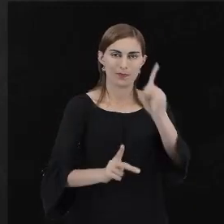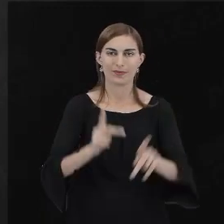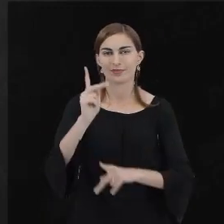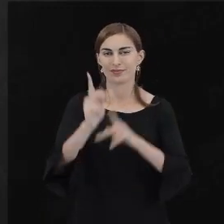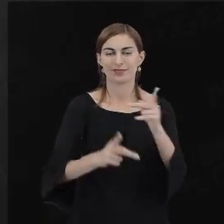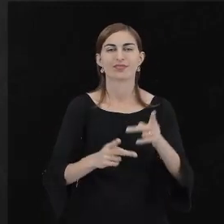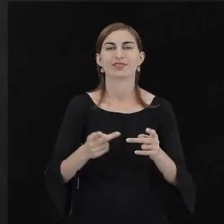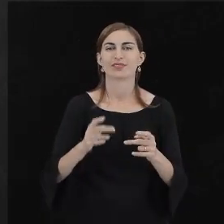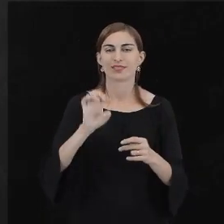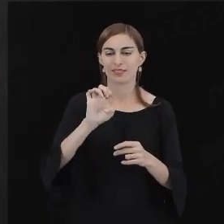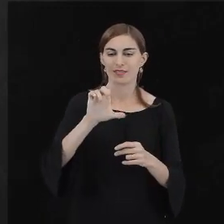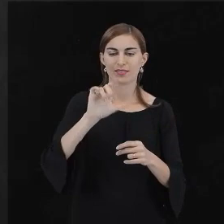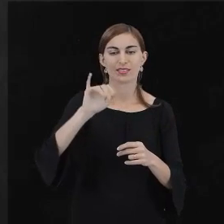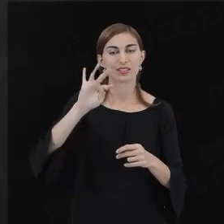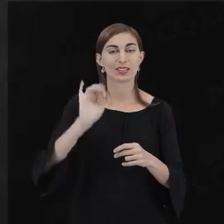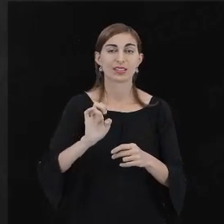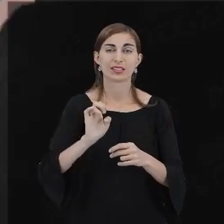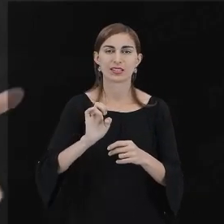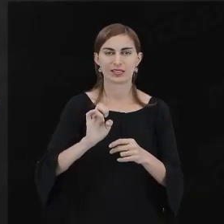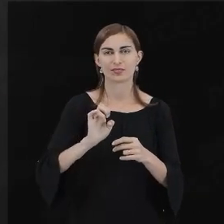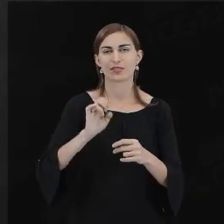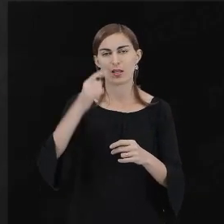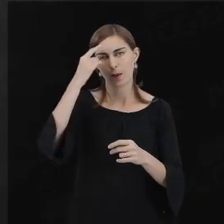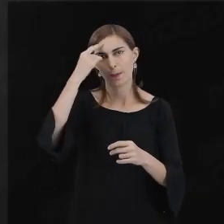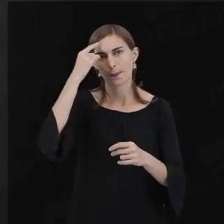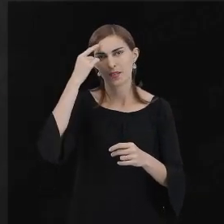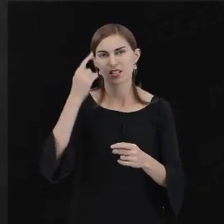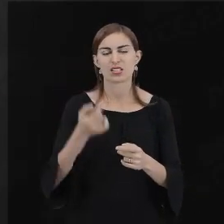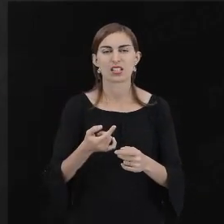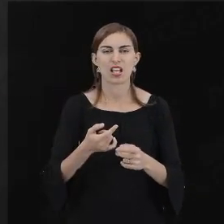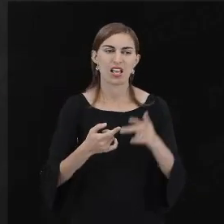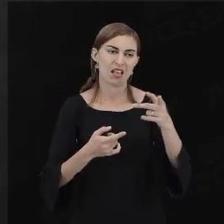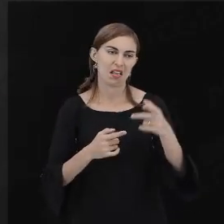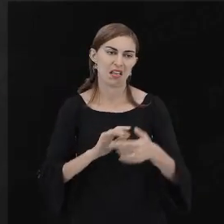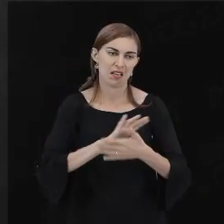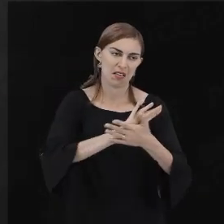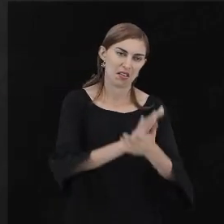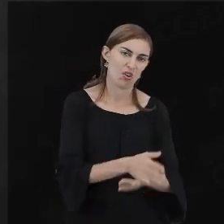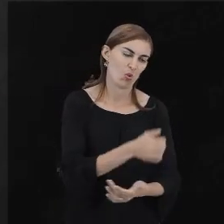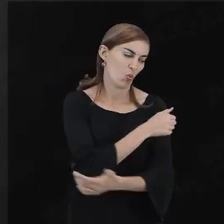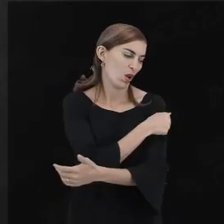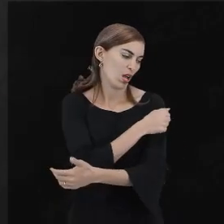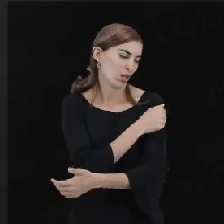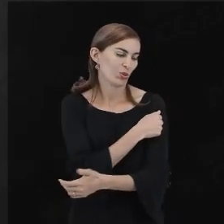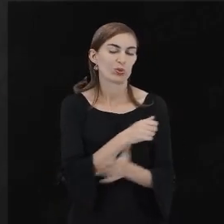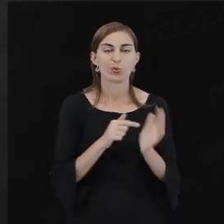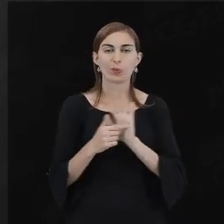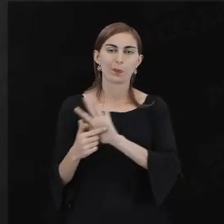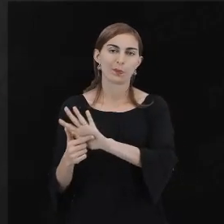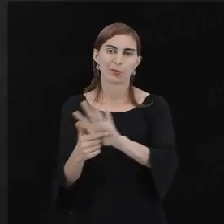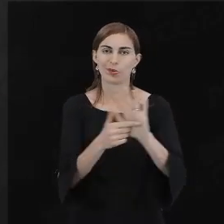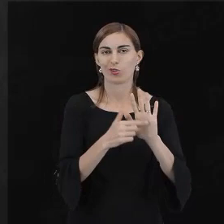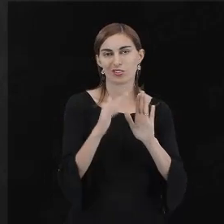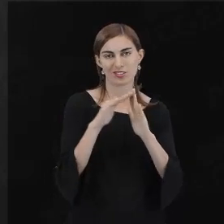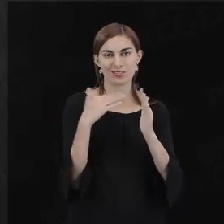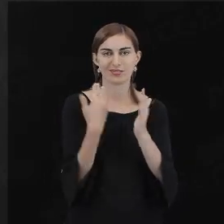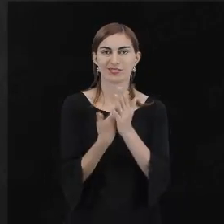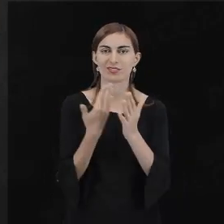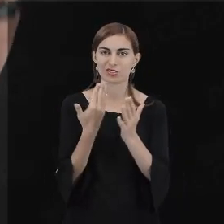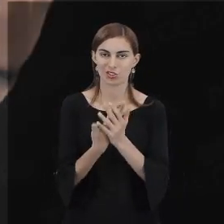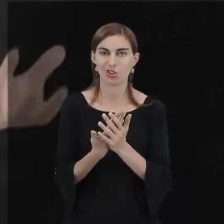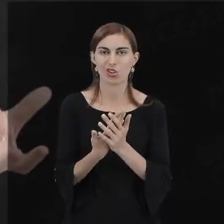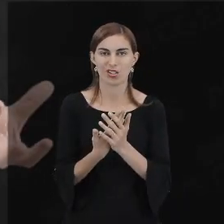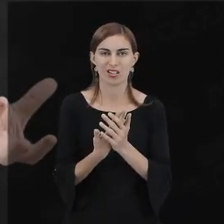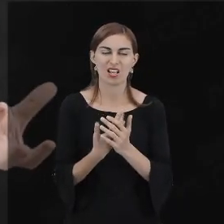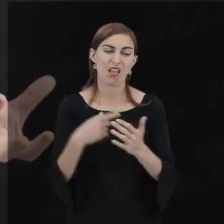se fosse errado, fosse feio, desde as suas práticas sociais até a sua linguagem. Precisamos entender que existem diferentes culturas.